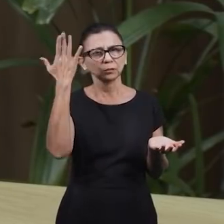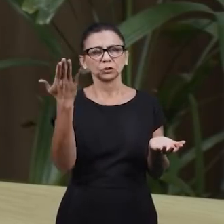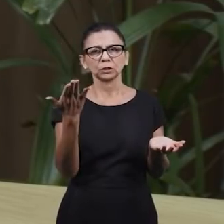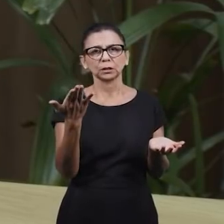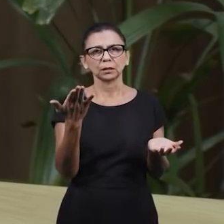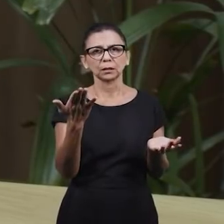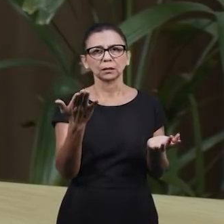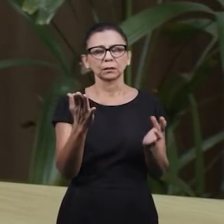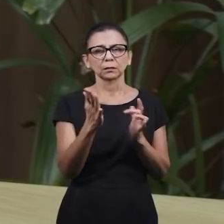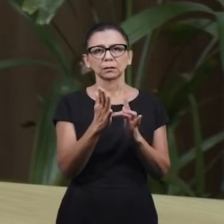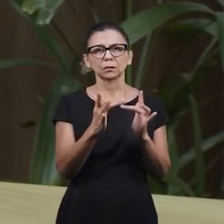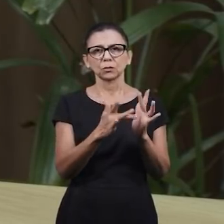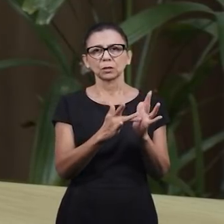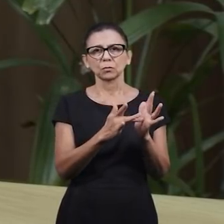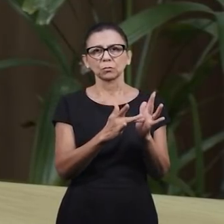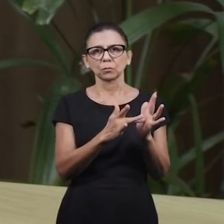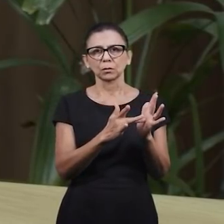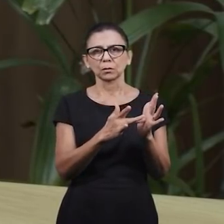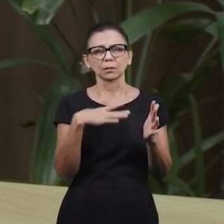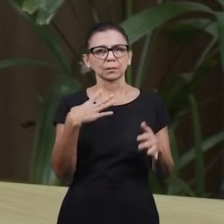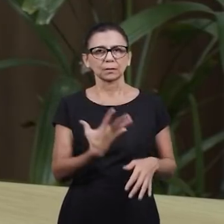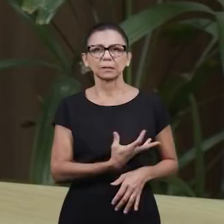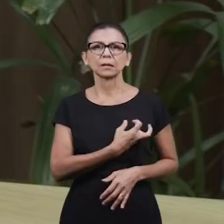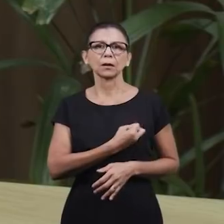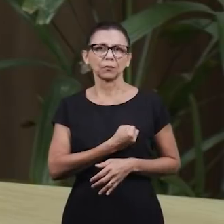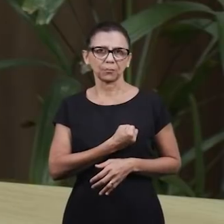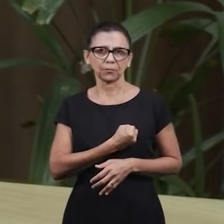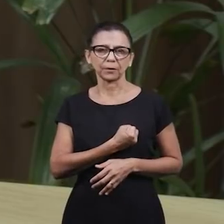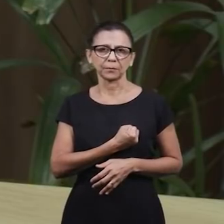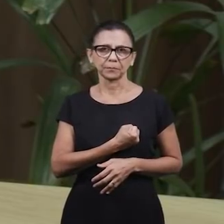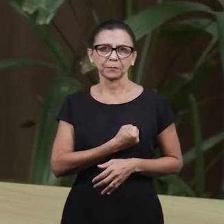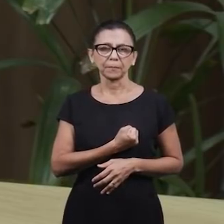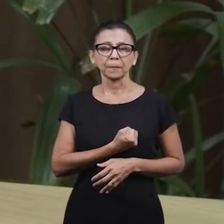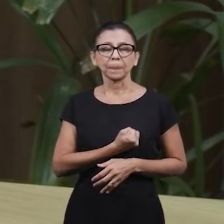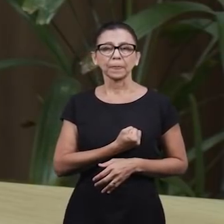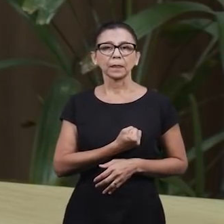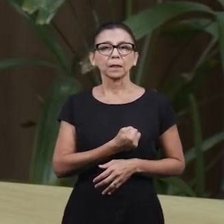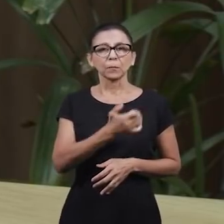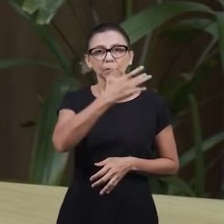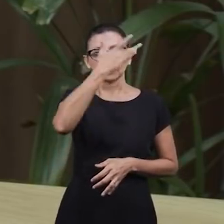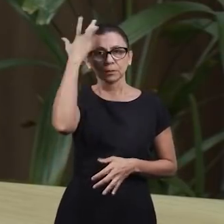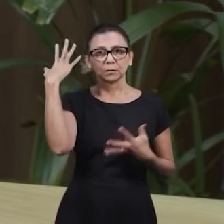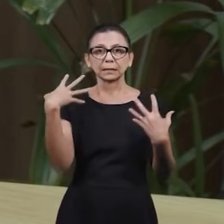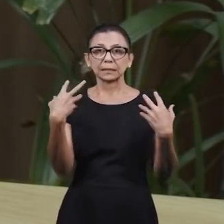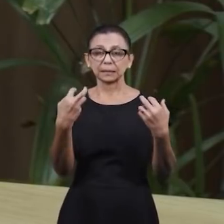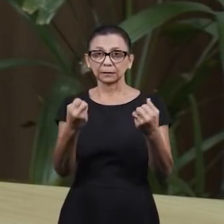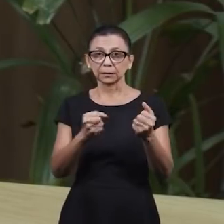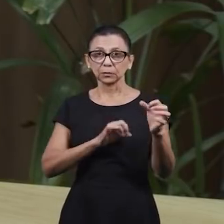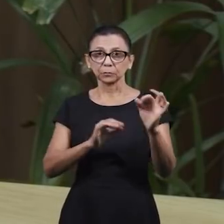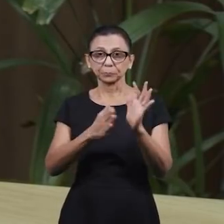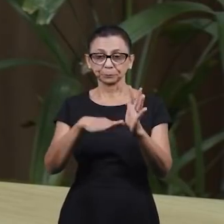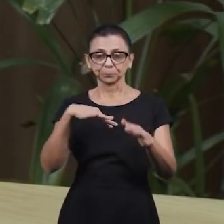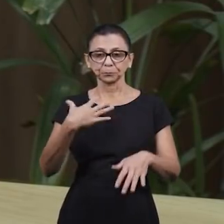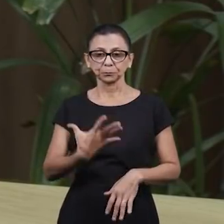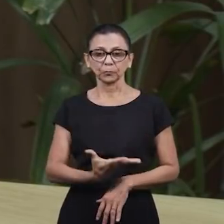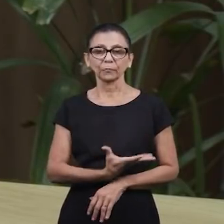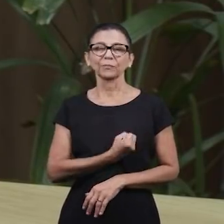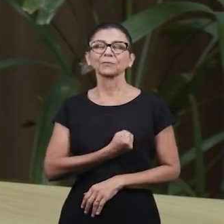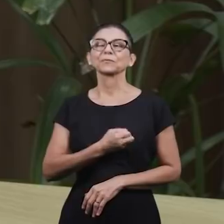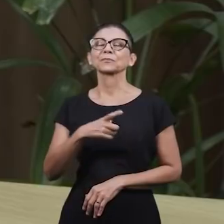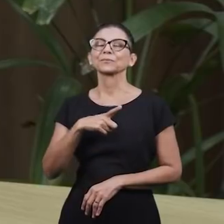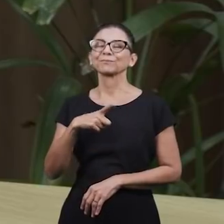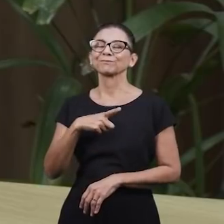têm esperança. Porque aqueles que alcançaram o projeto que está na Bíblia e aceitaram Jesus como seu Salvador, têm